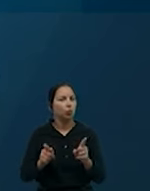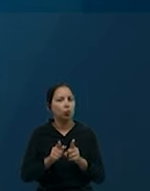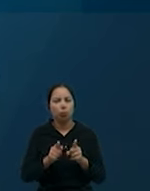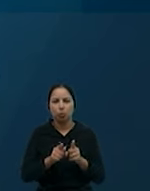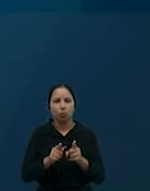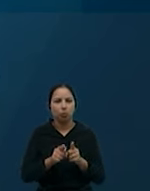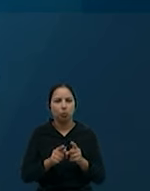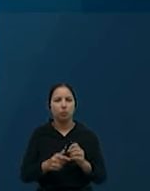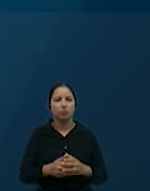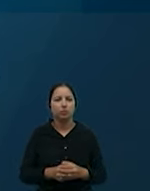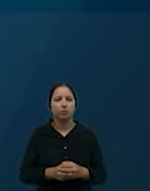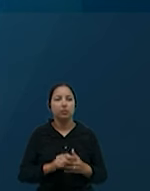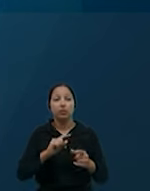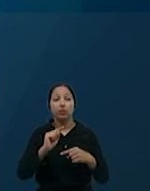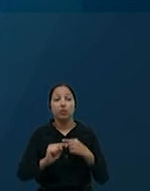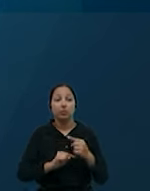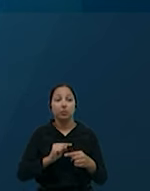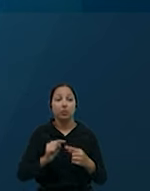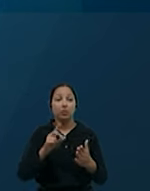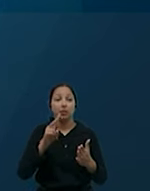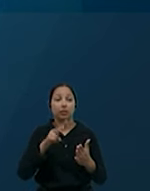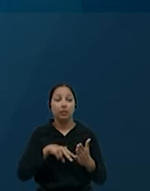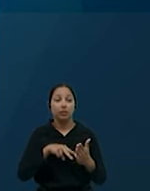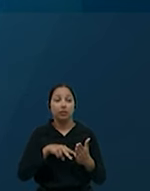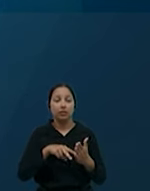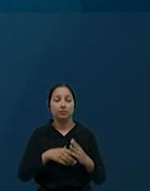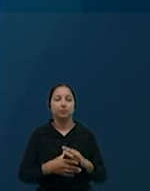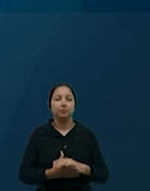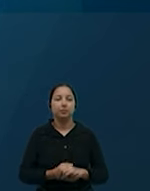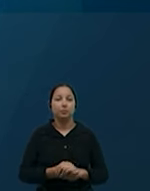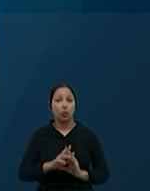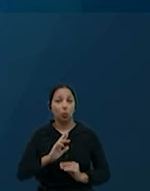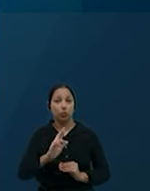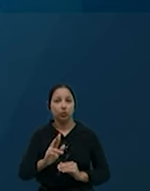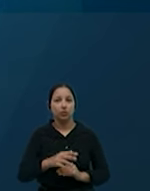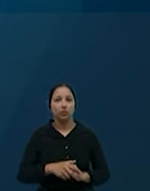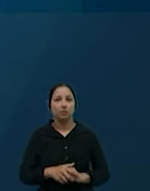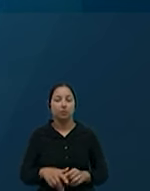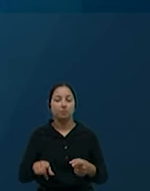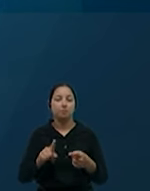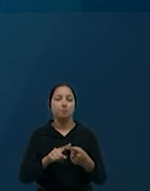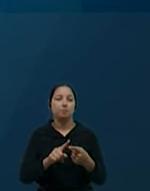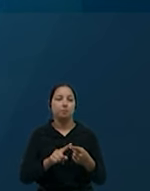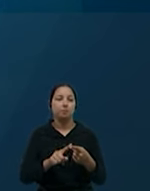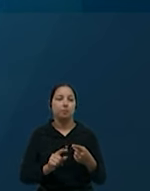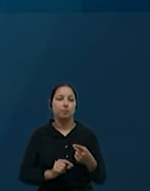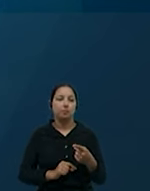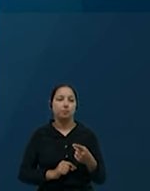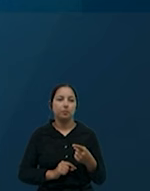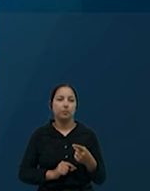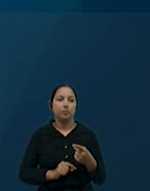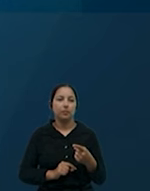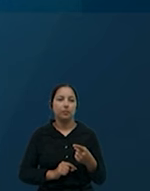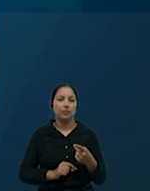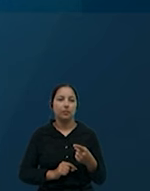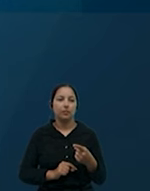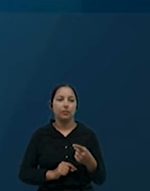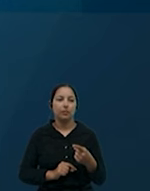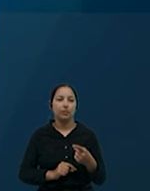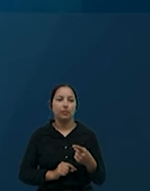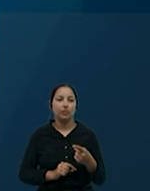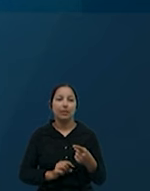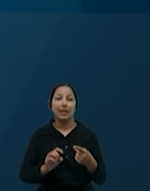sequência, ler a tese jurídica. No que diz respeito ao primeiro ponto, de que quando a resistência da Fazenda